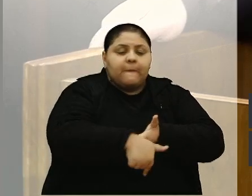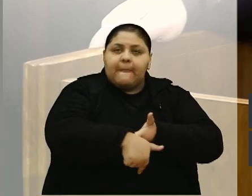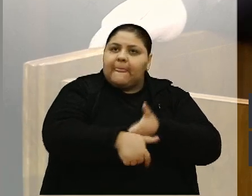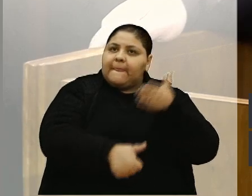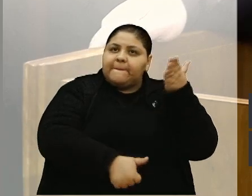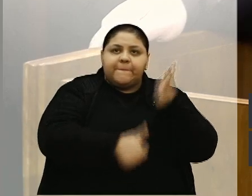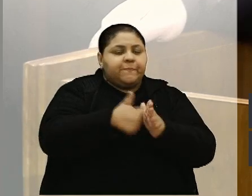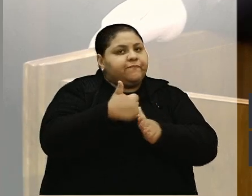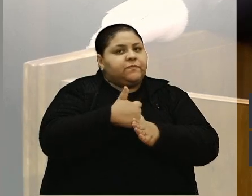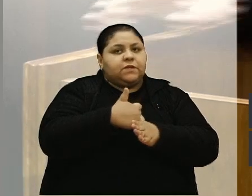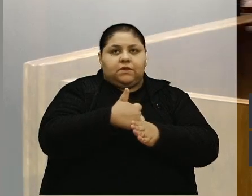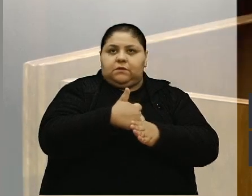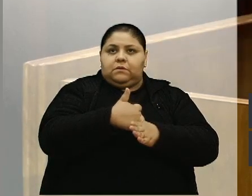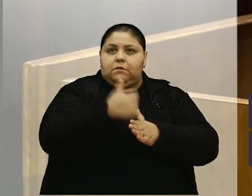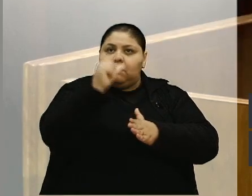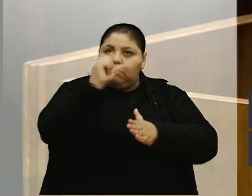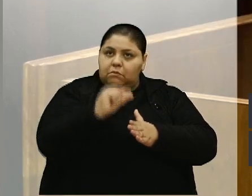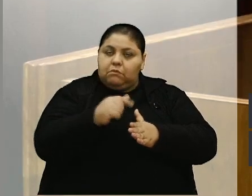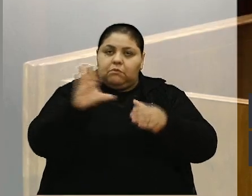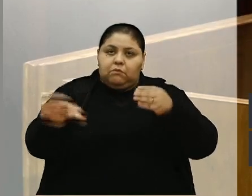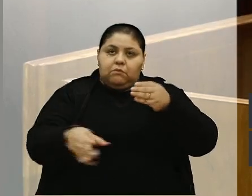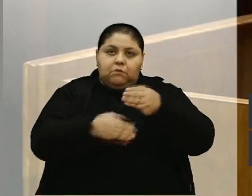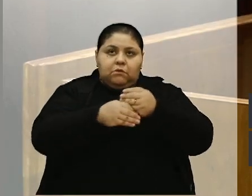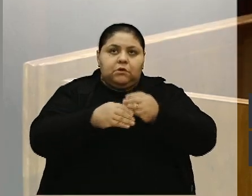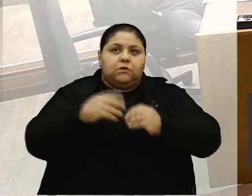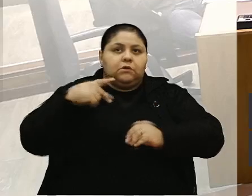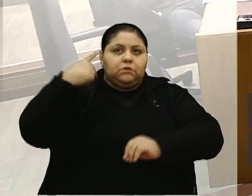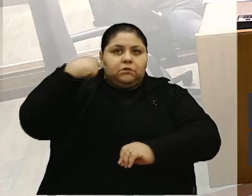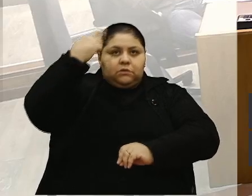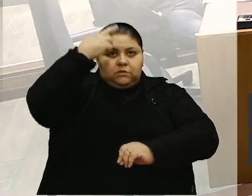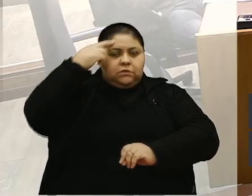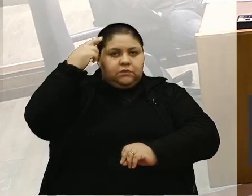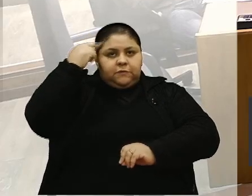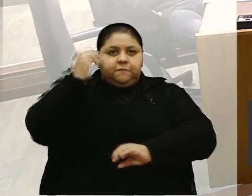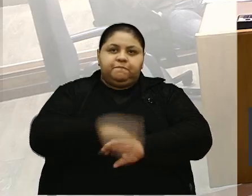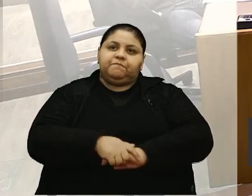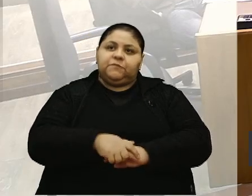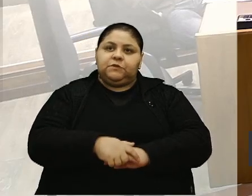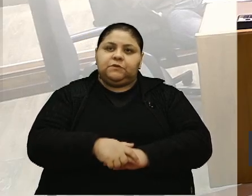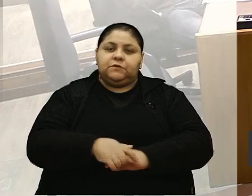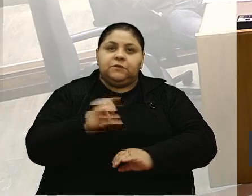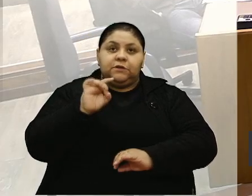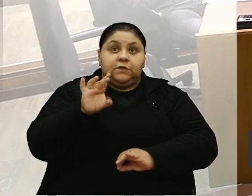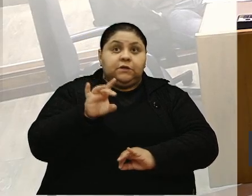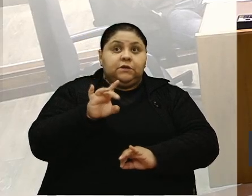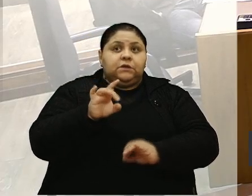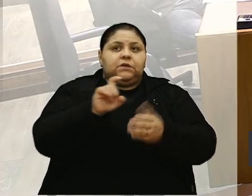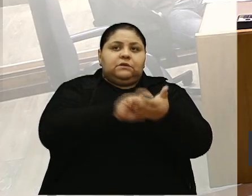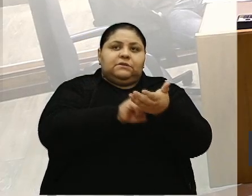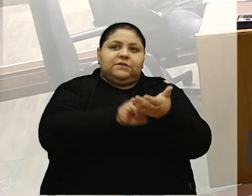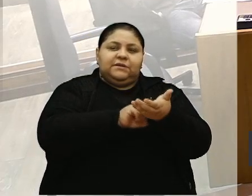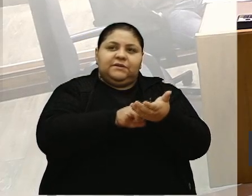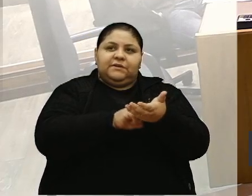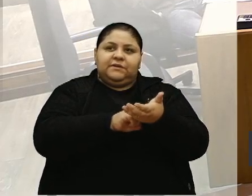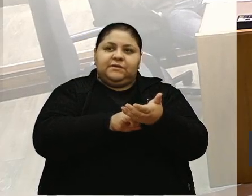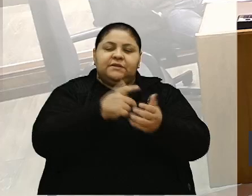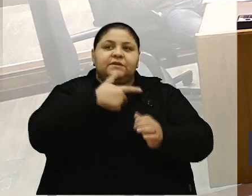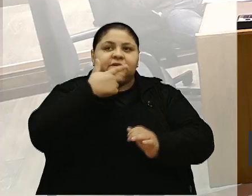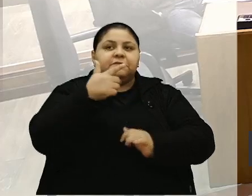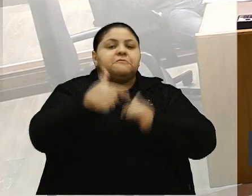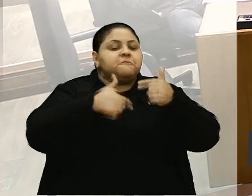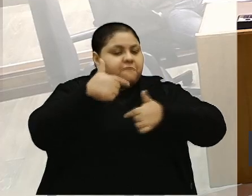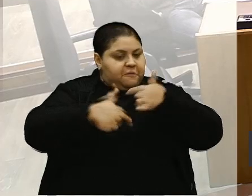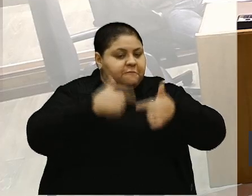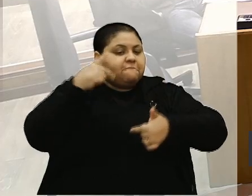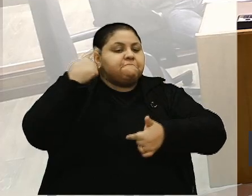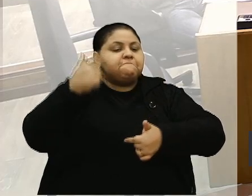mais barato. Sua parte, vereador Rafael. Não, vereador, porque o senhor está ainda nervoso, né? Não. Mas eu quero dizer que o senhor é um vereador trabalhador.